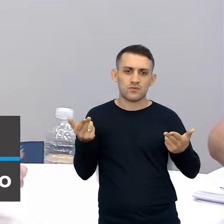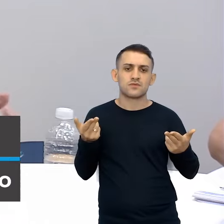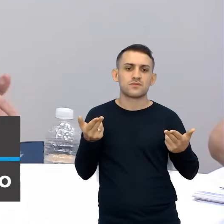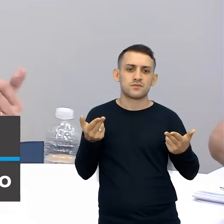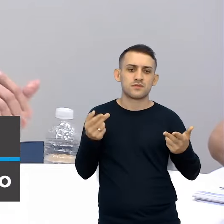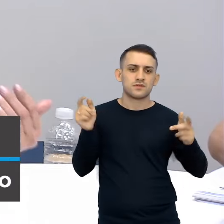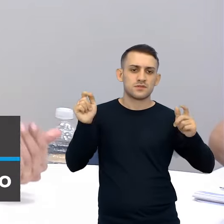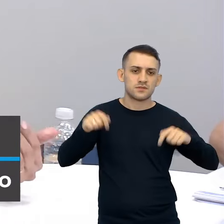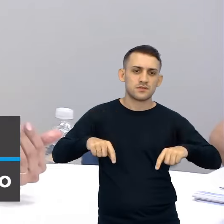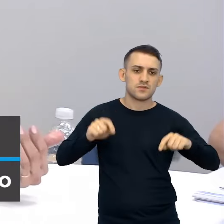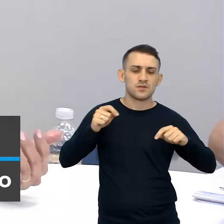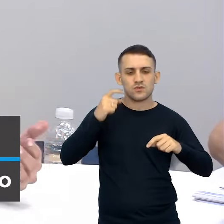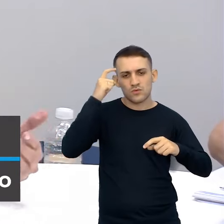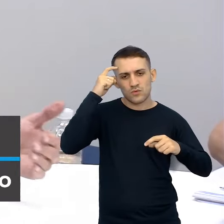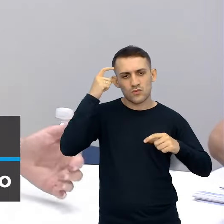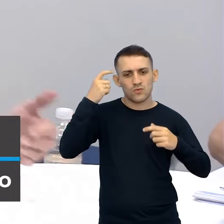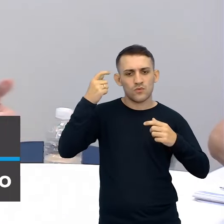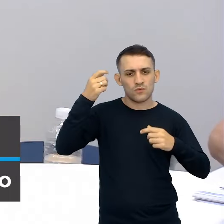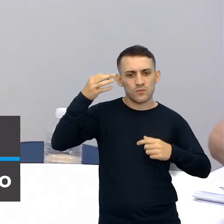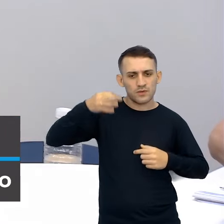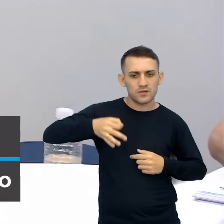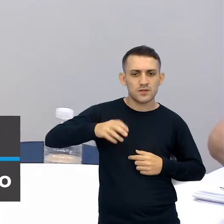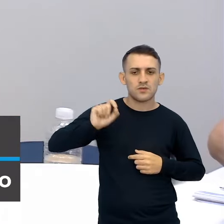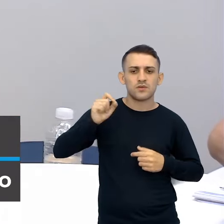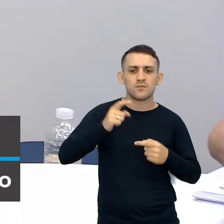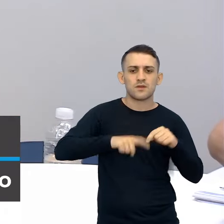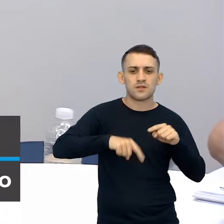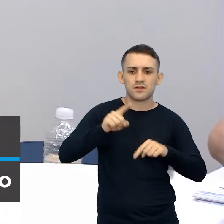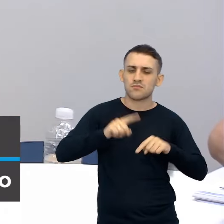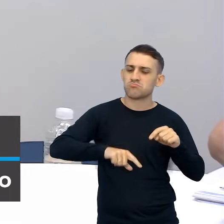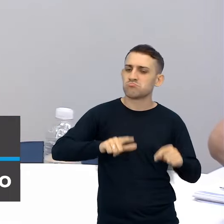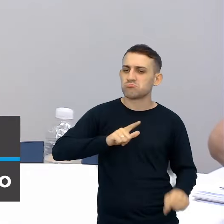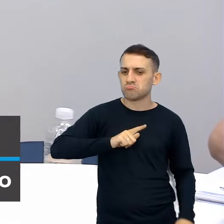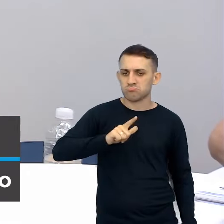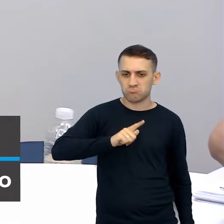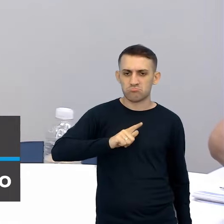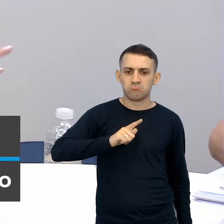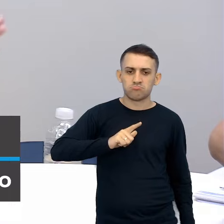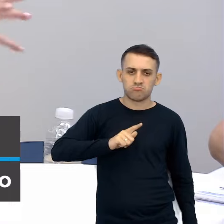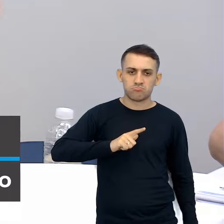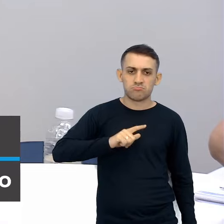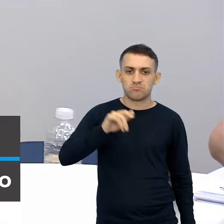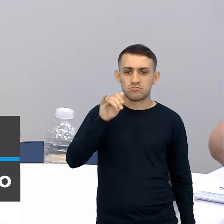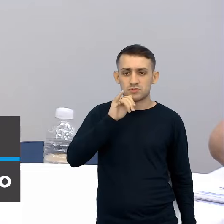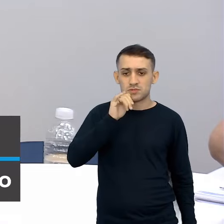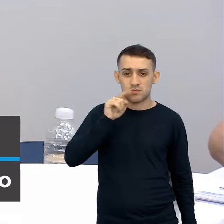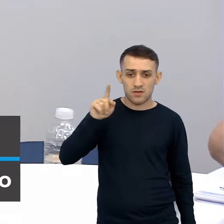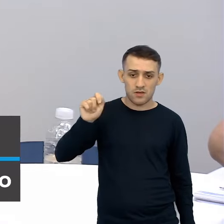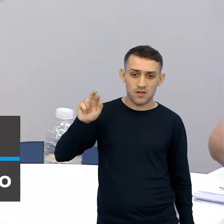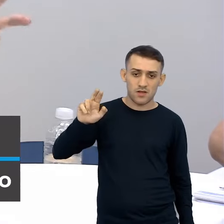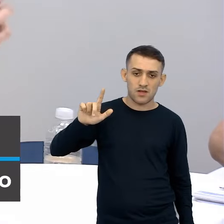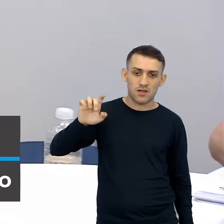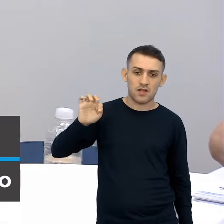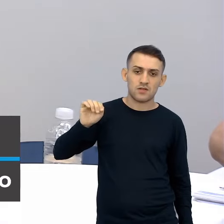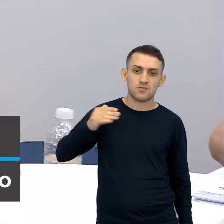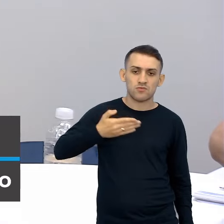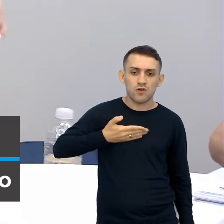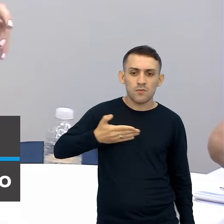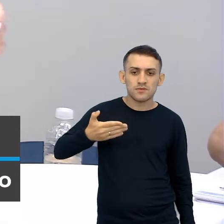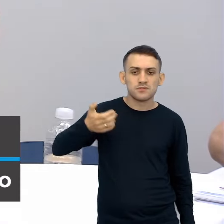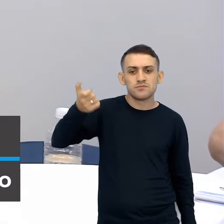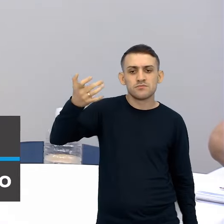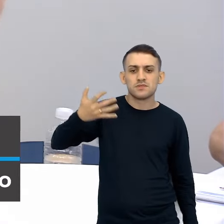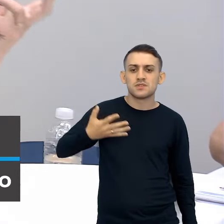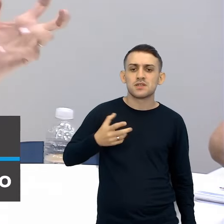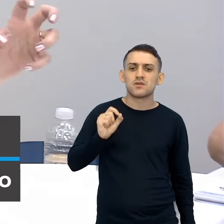essa compreensão do que é que esse material vem trazendo. E quando a Arlete começou a explicar qual